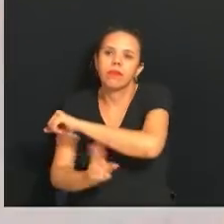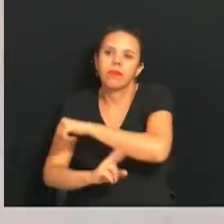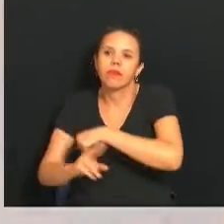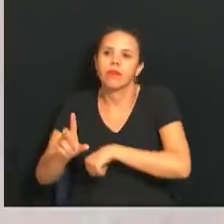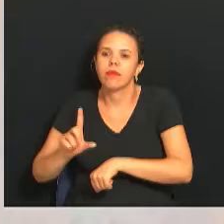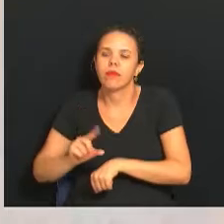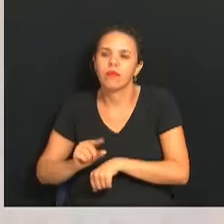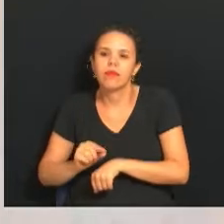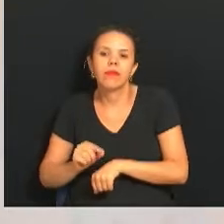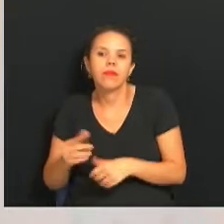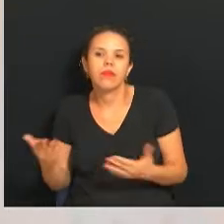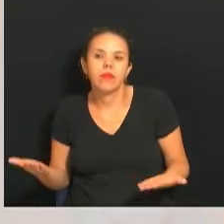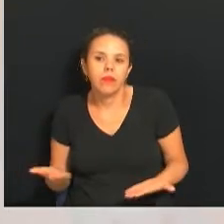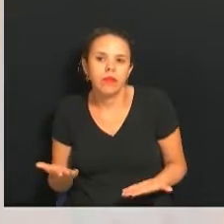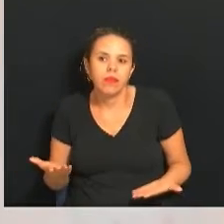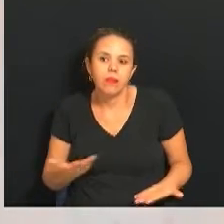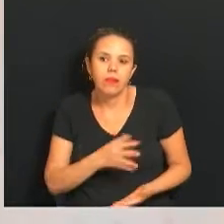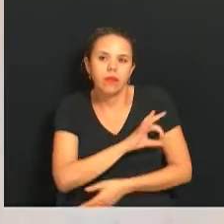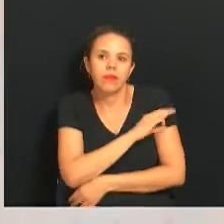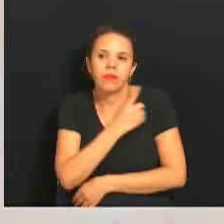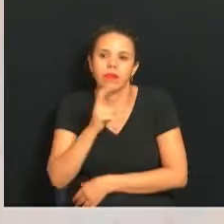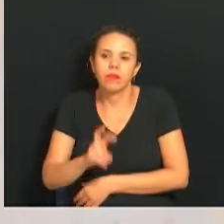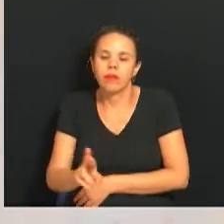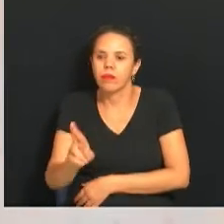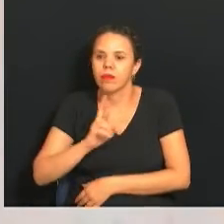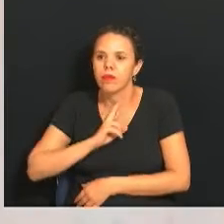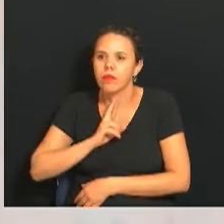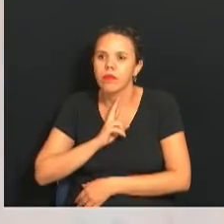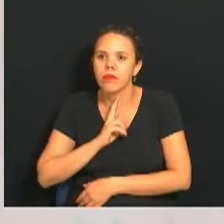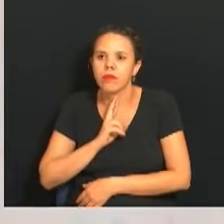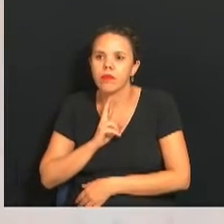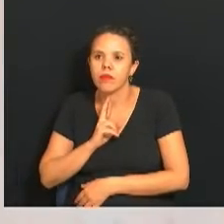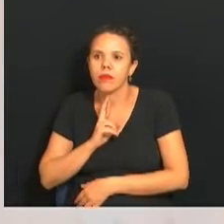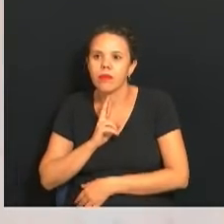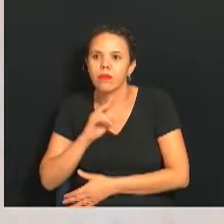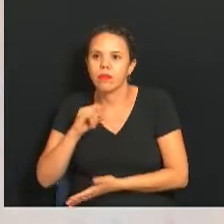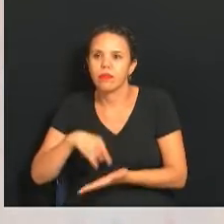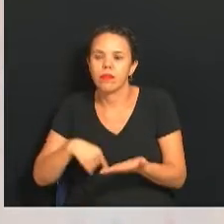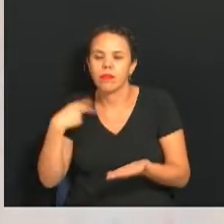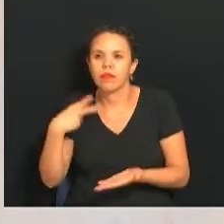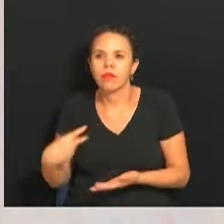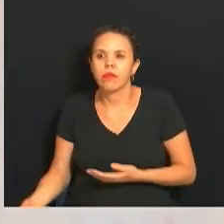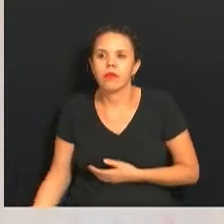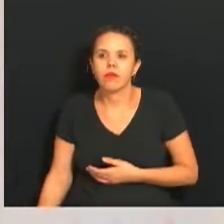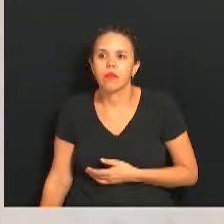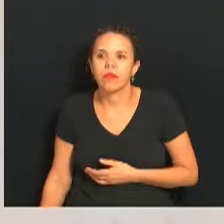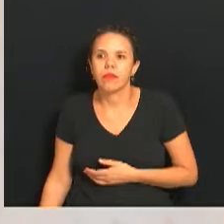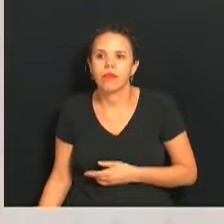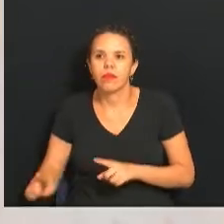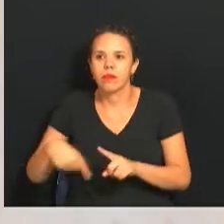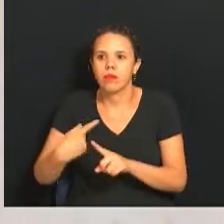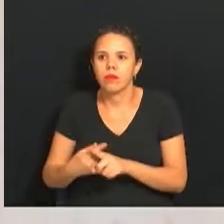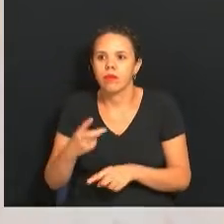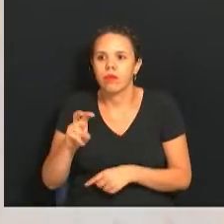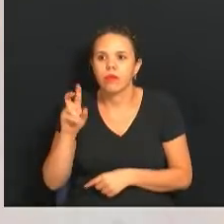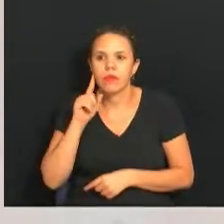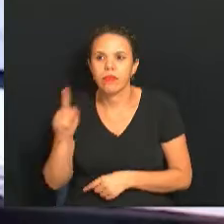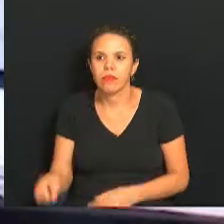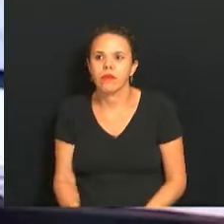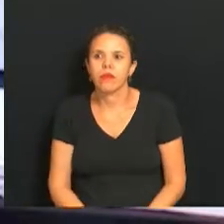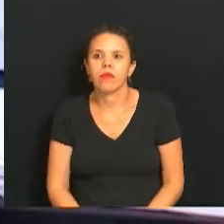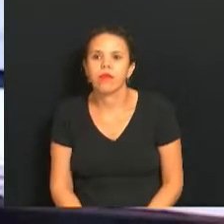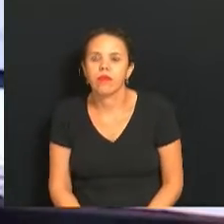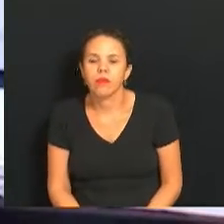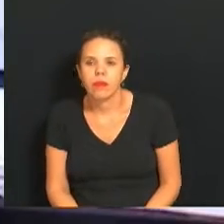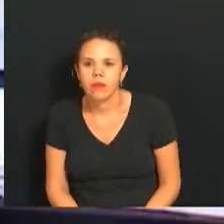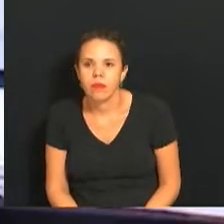I. Agora, a prefeitura tem 15 dias para responder os documentos da vereadora, que são prorrogáveis por mais 15 dias.